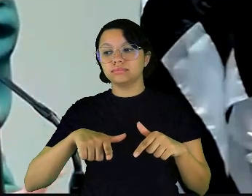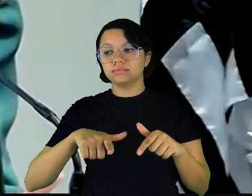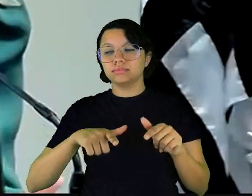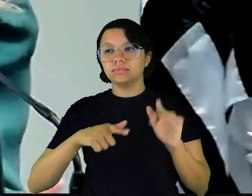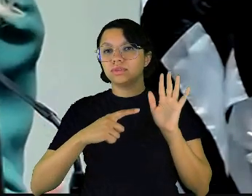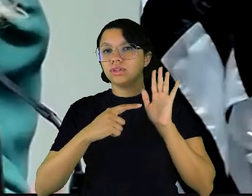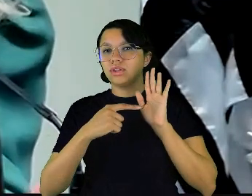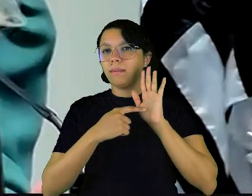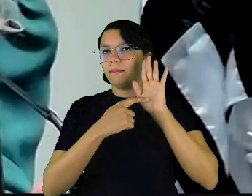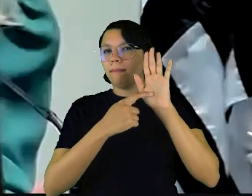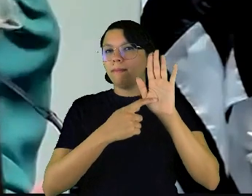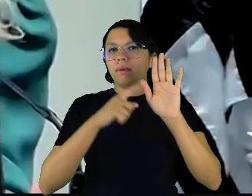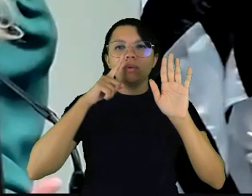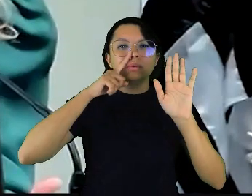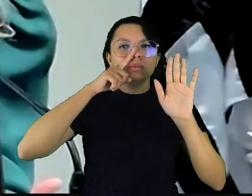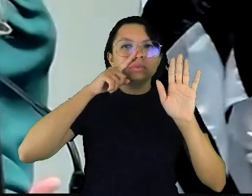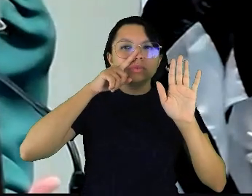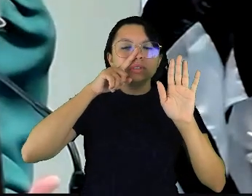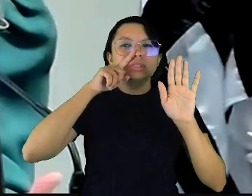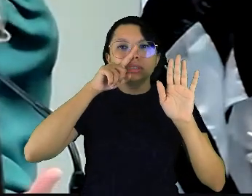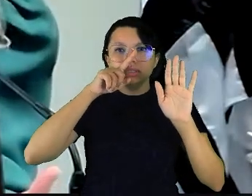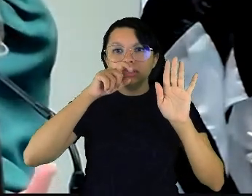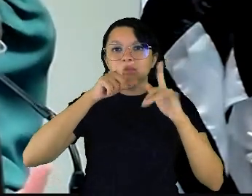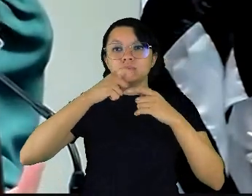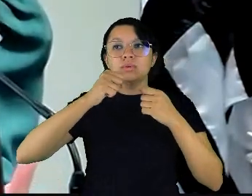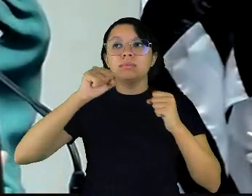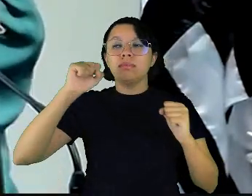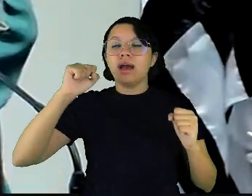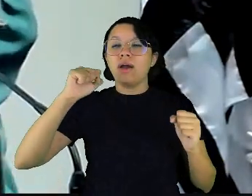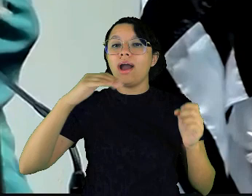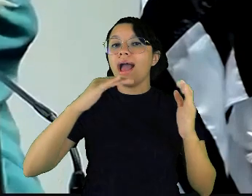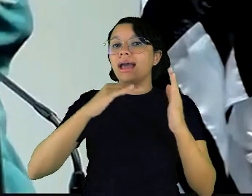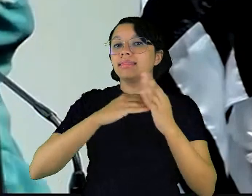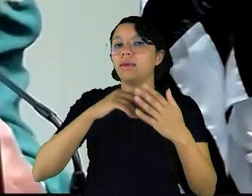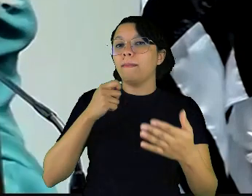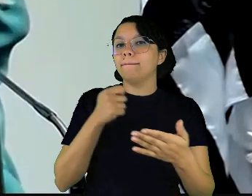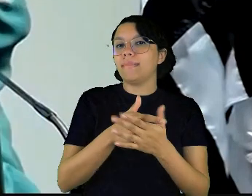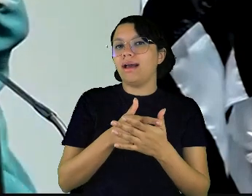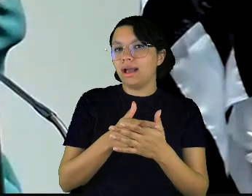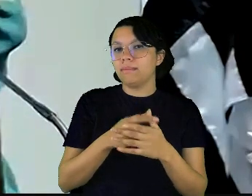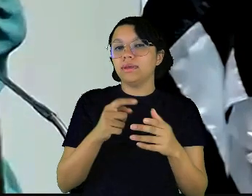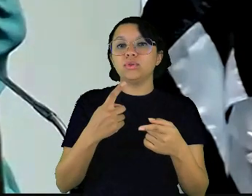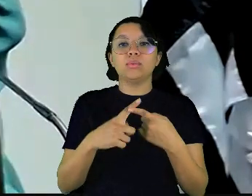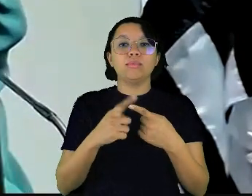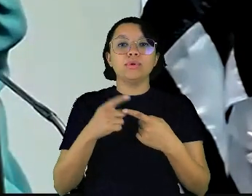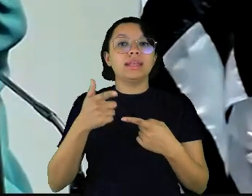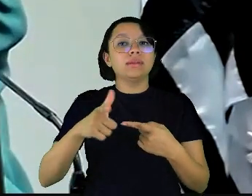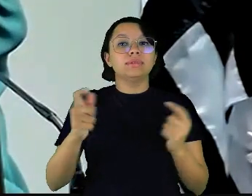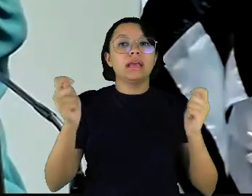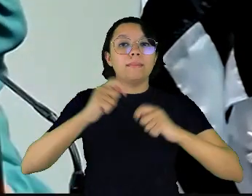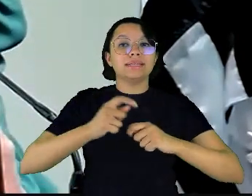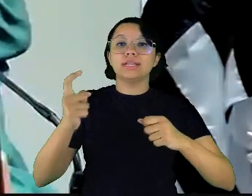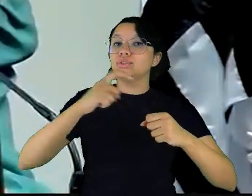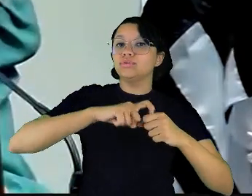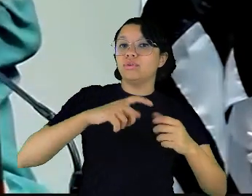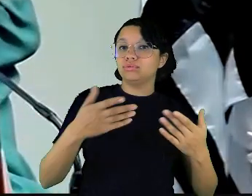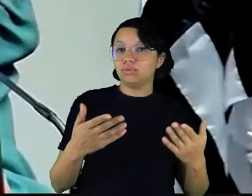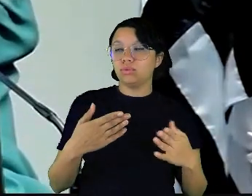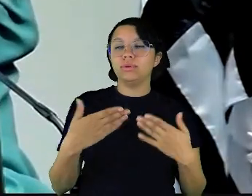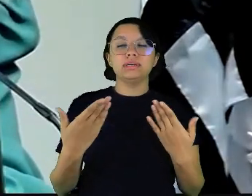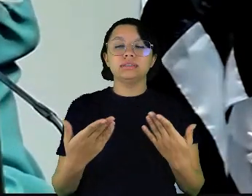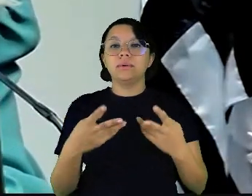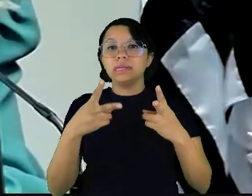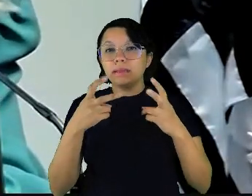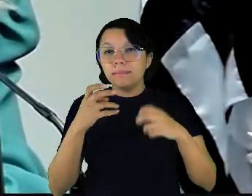risco trabalhista muito maior, até uma indenização, por conta dessa situação de incapacidade. Então, o que me